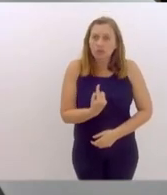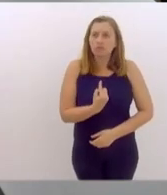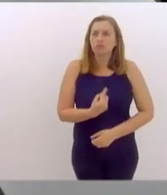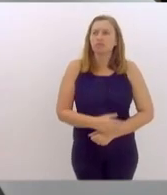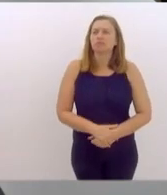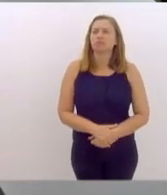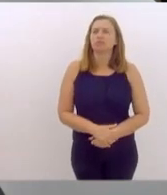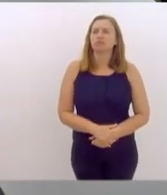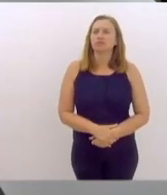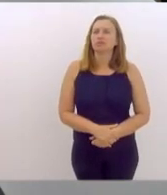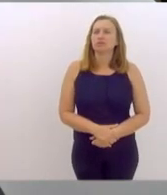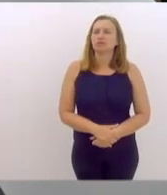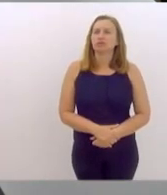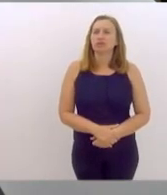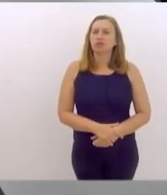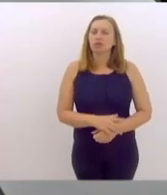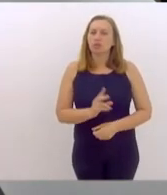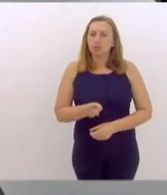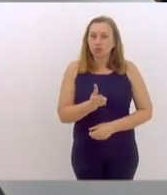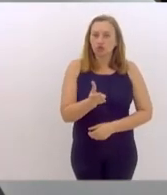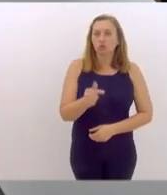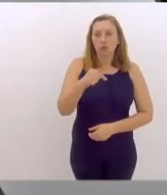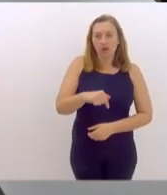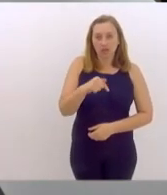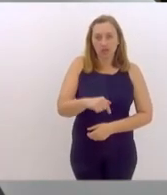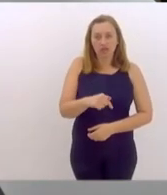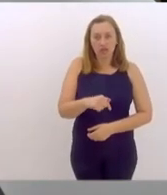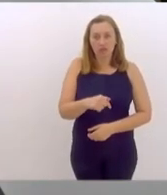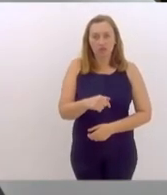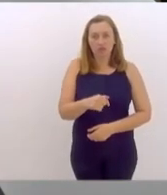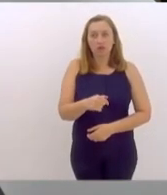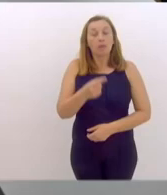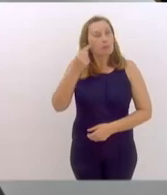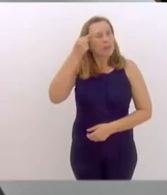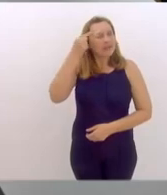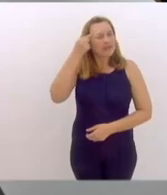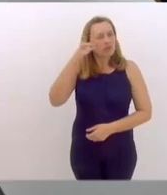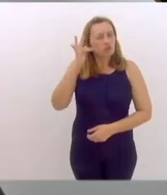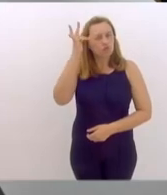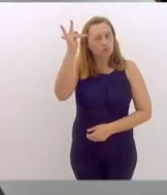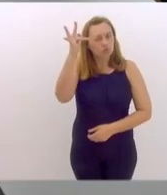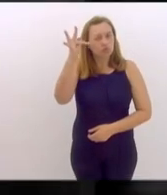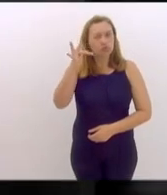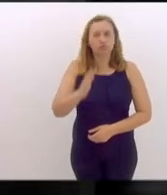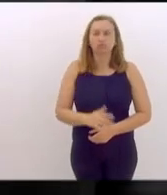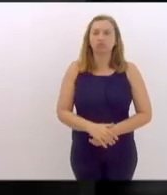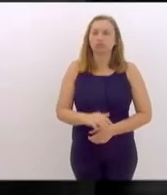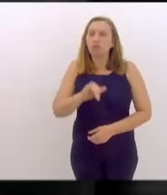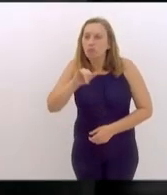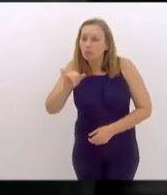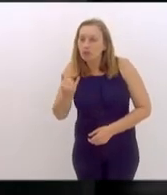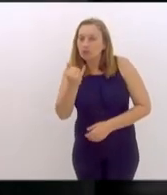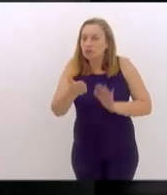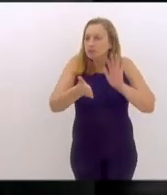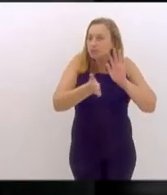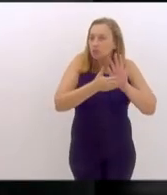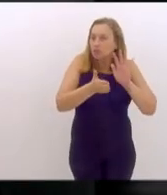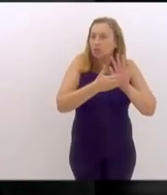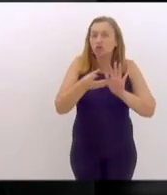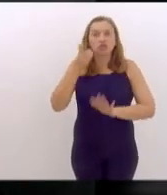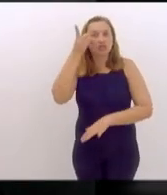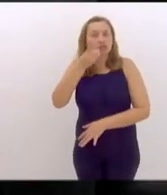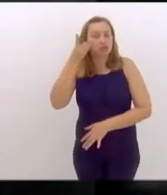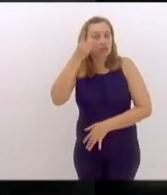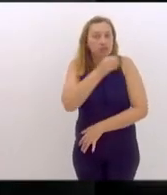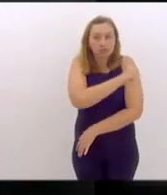que vamos tentar continuar aqui mas também pensando no futuro aproveitando ali a proposta da deputada